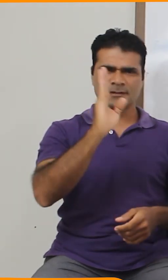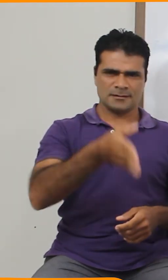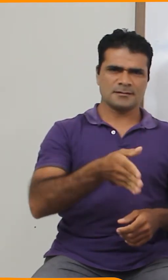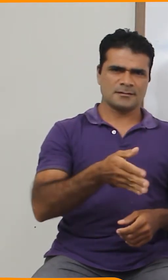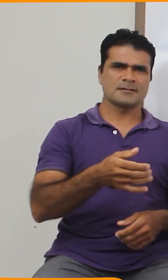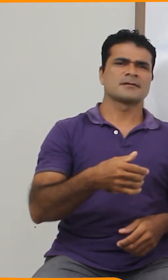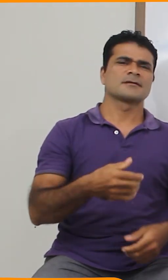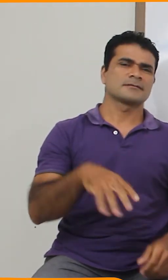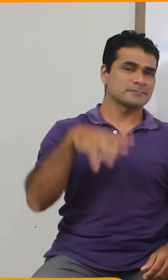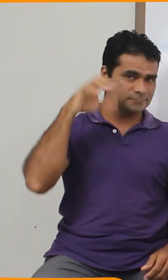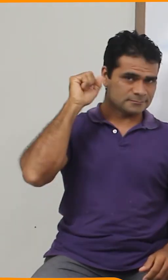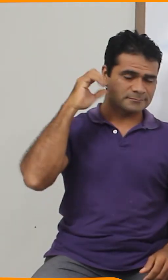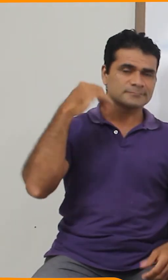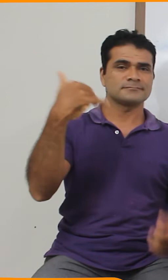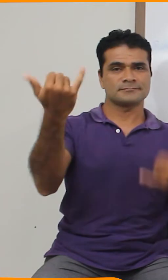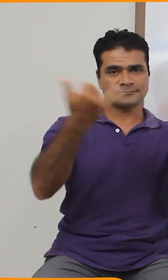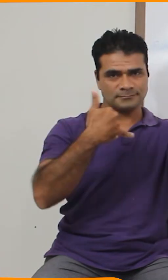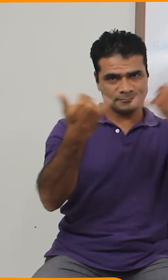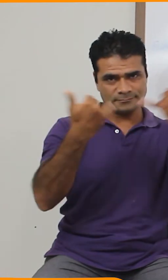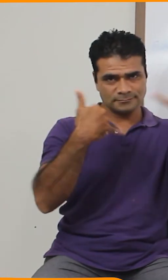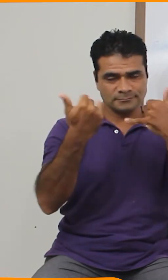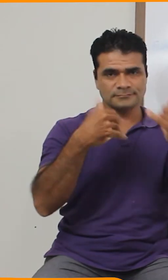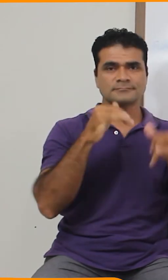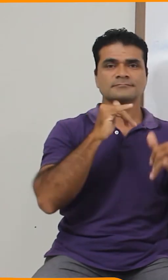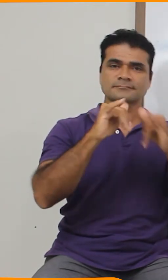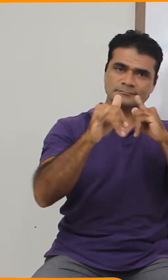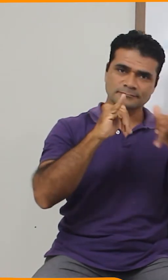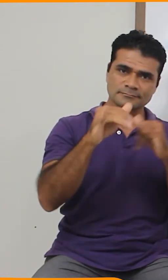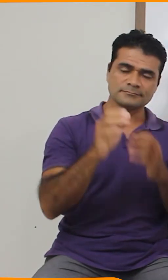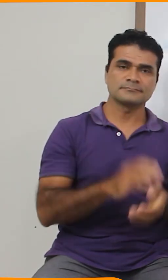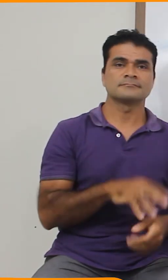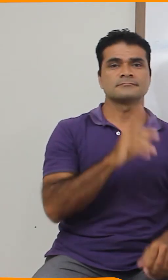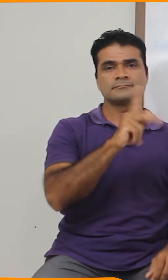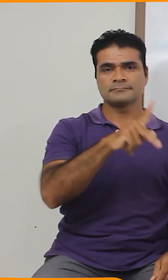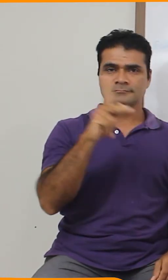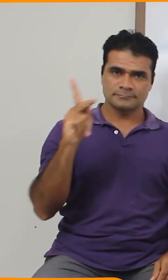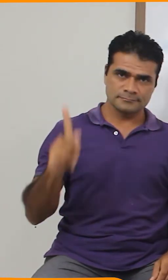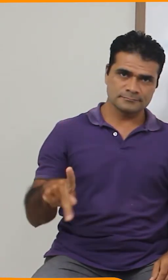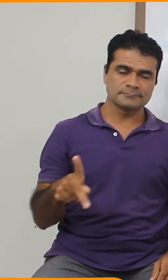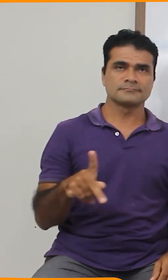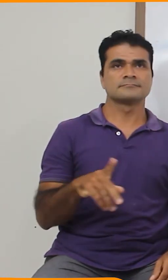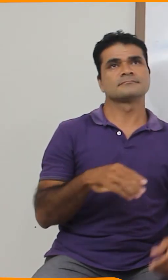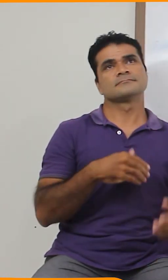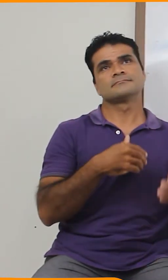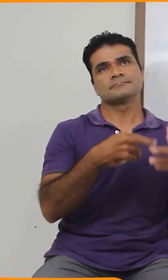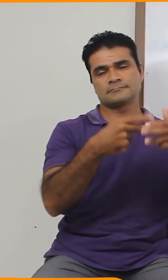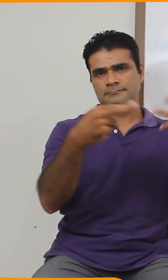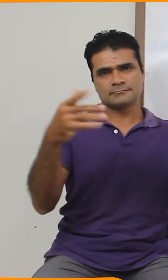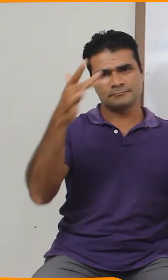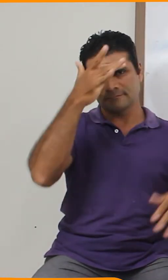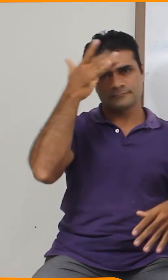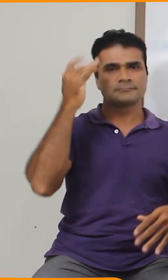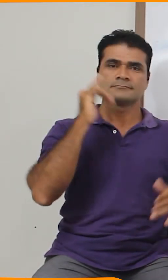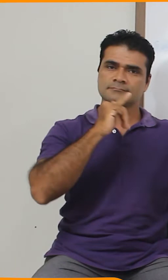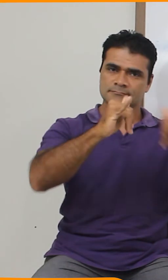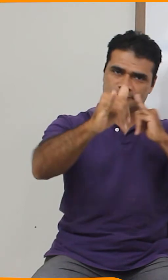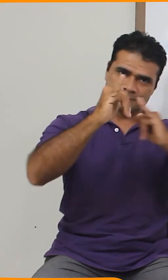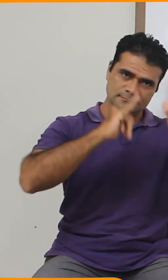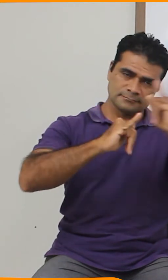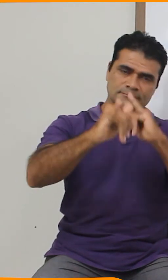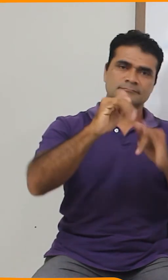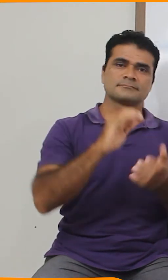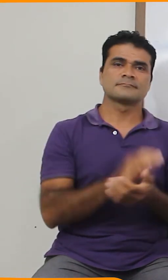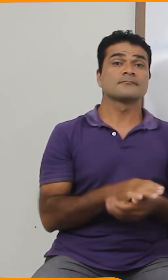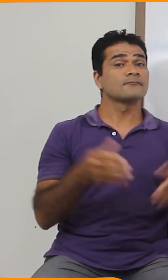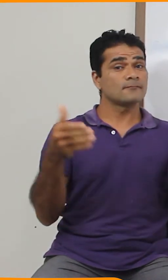escola, quando a professora trabalhou, eventualmente, em algum momento, uma notícia com vocês. Mas vamos